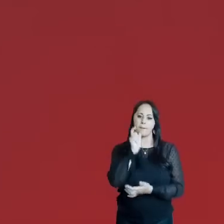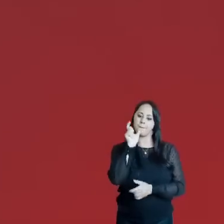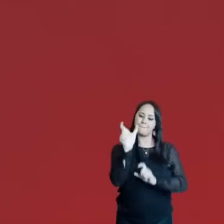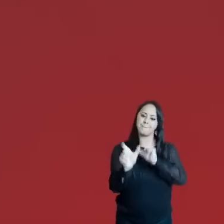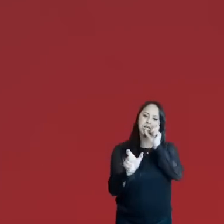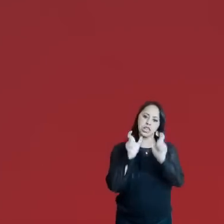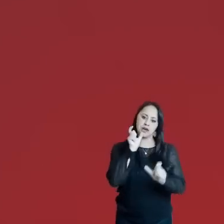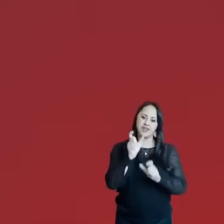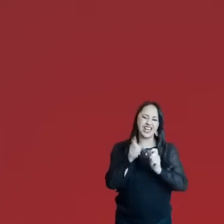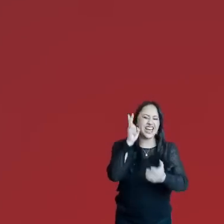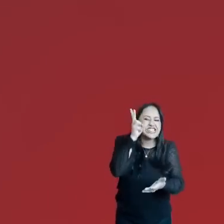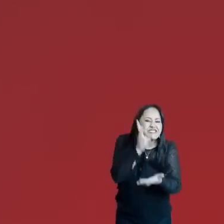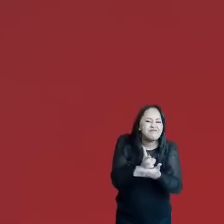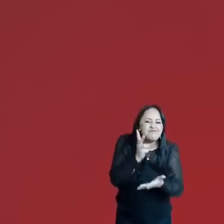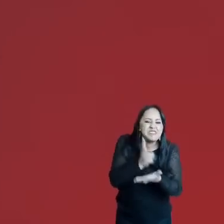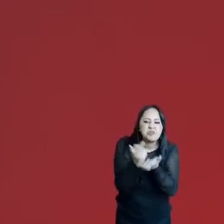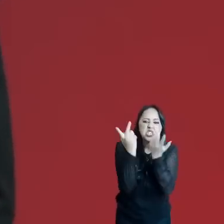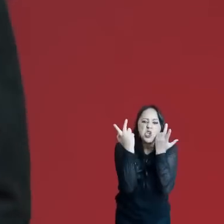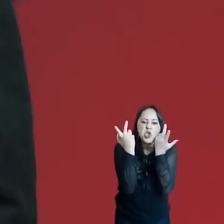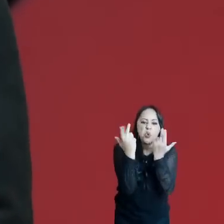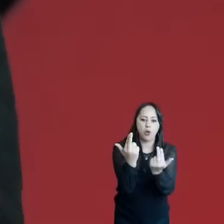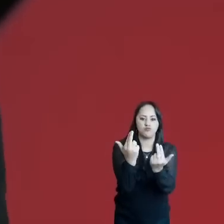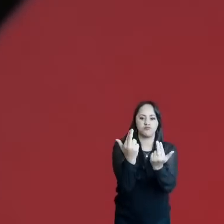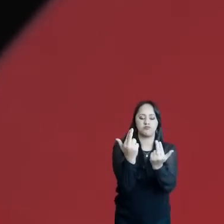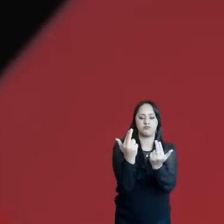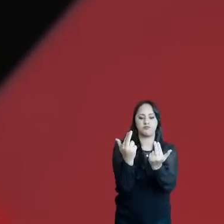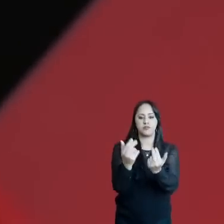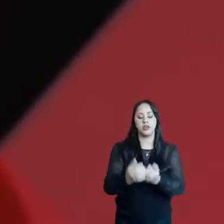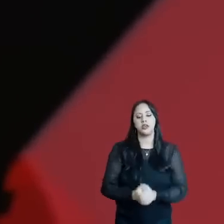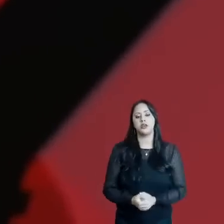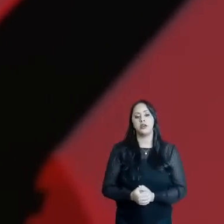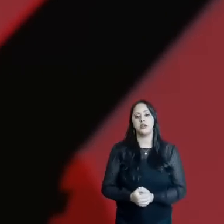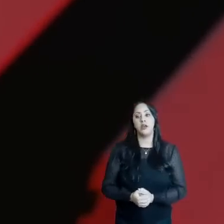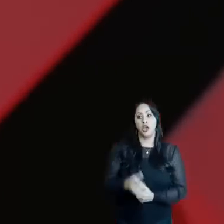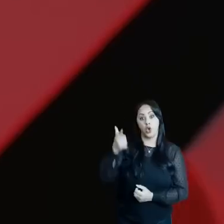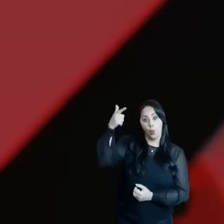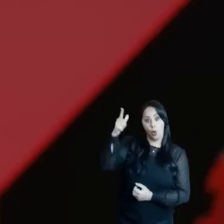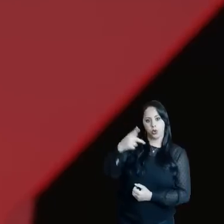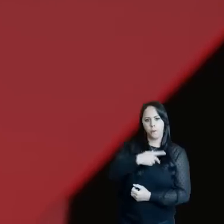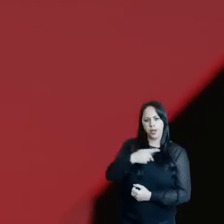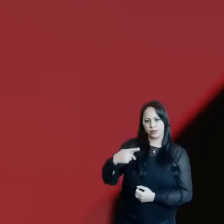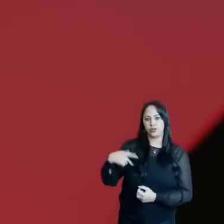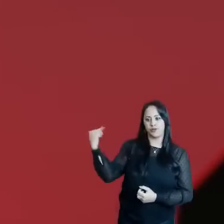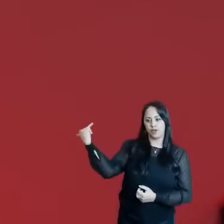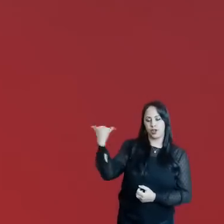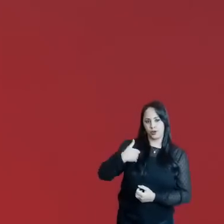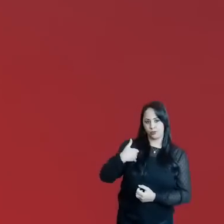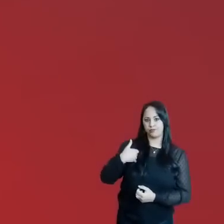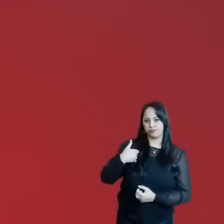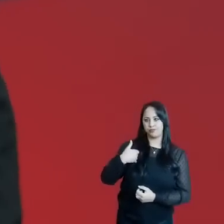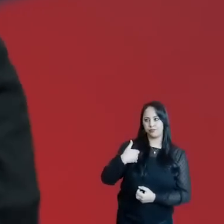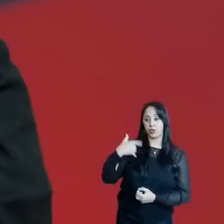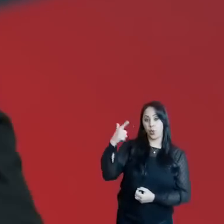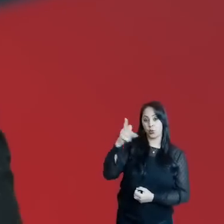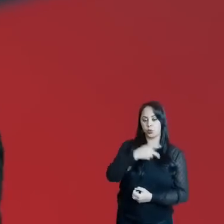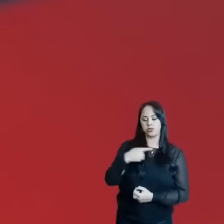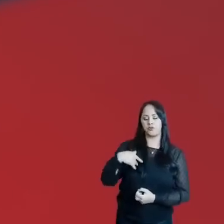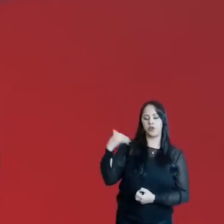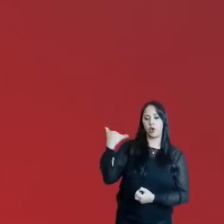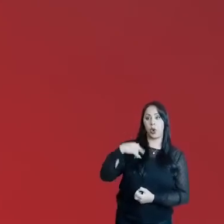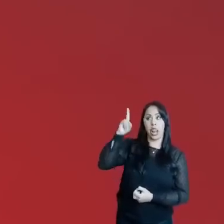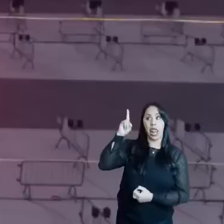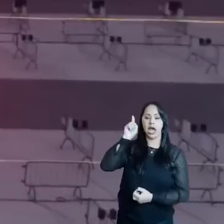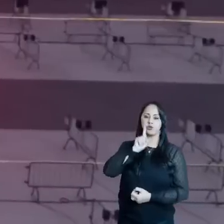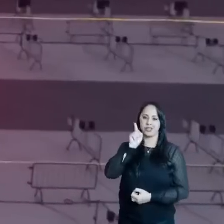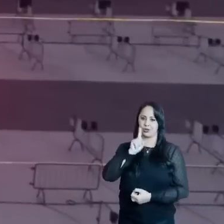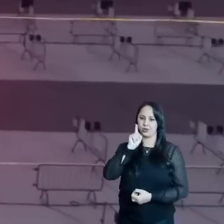as mesmas palavras que aquele outro pastor havia dito, aquele outro irmão havia dito nos